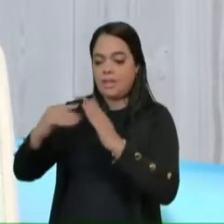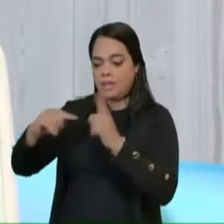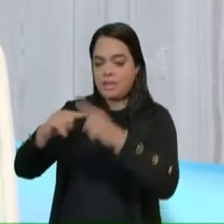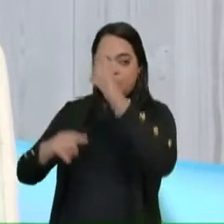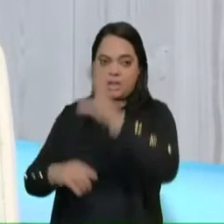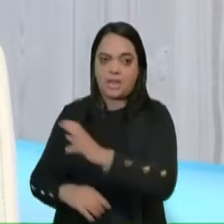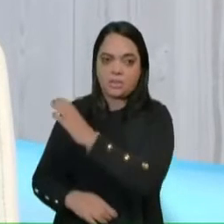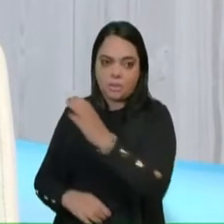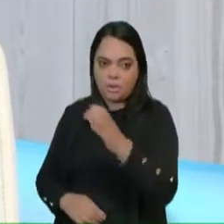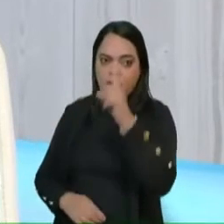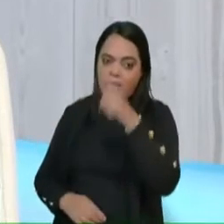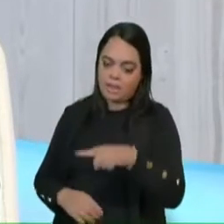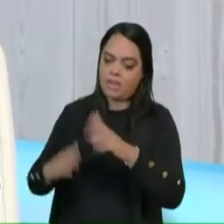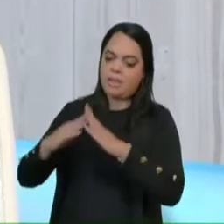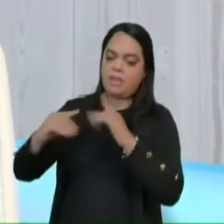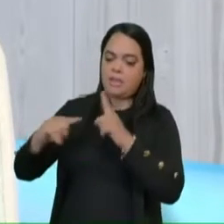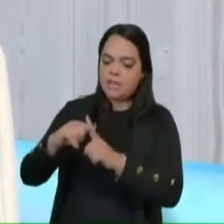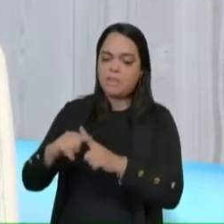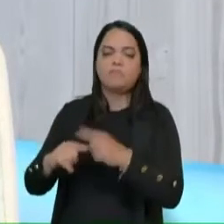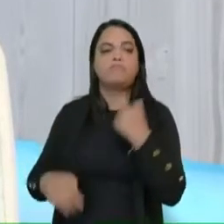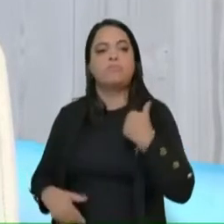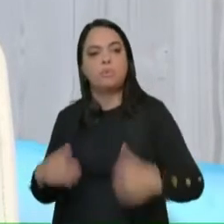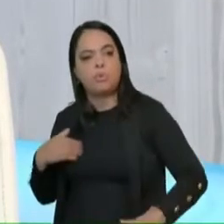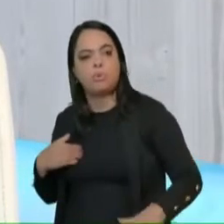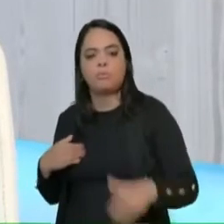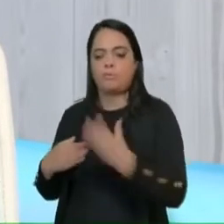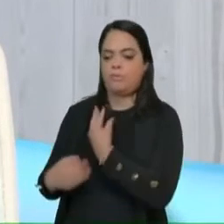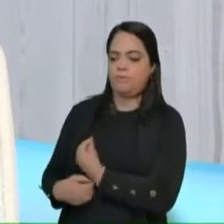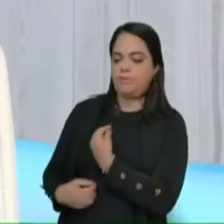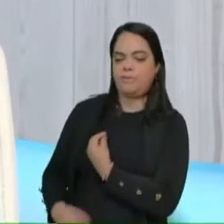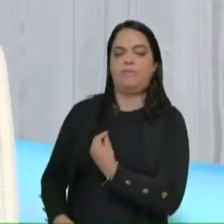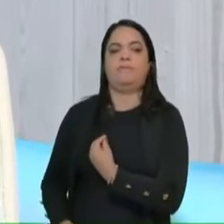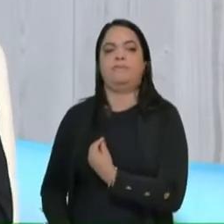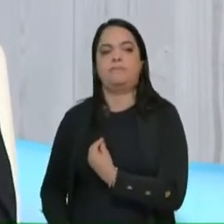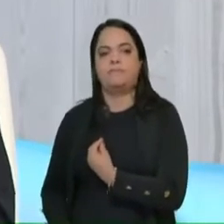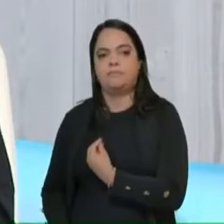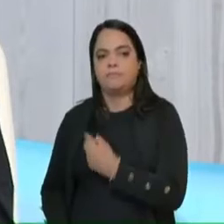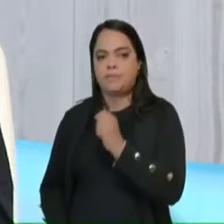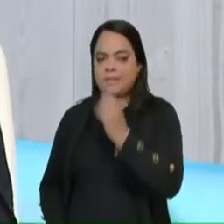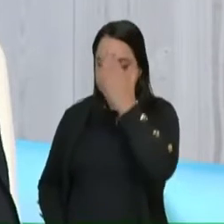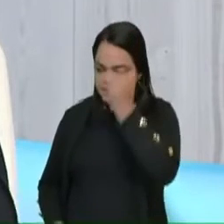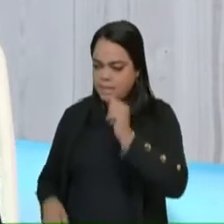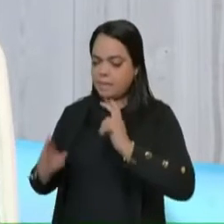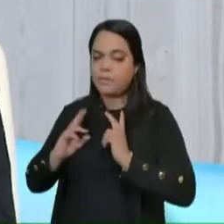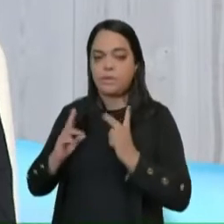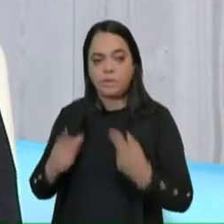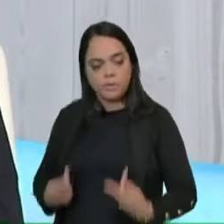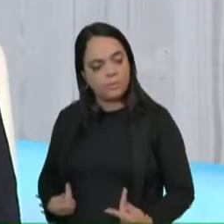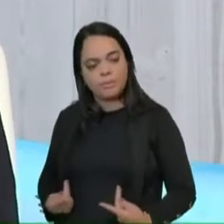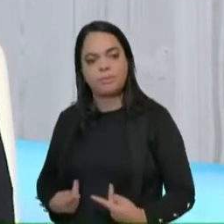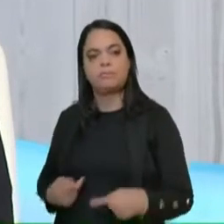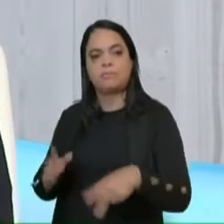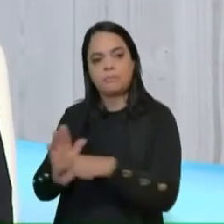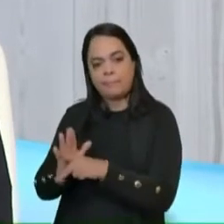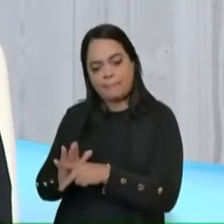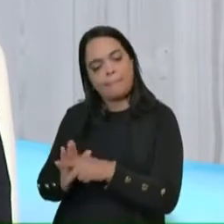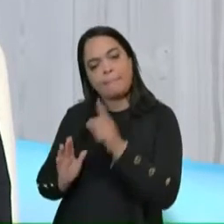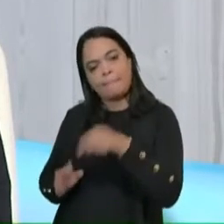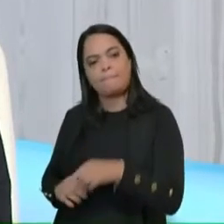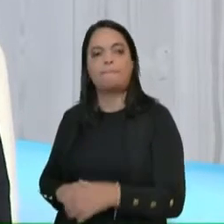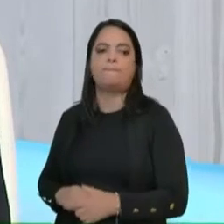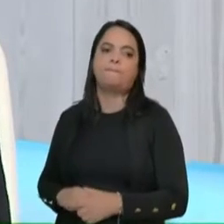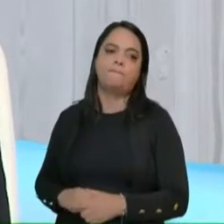né uma igreja viva né que considera a pessoa humana a partir daquilo que a pessoa é né então